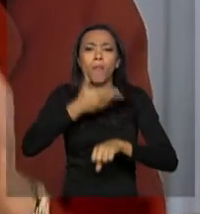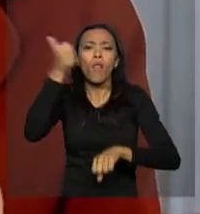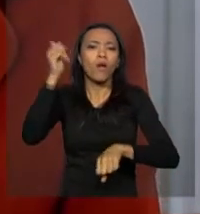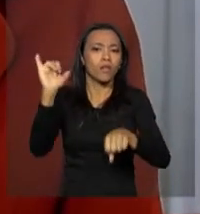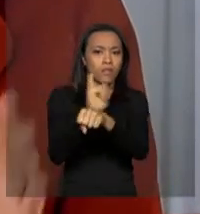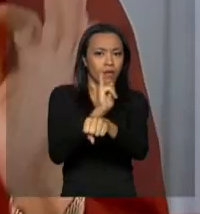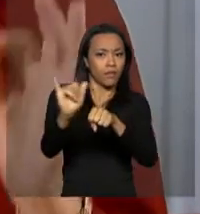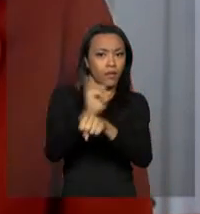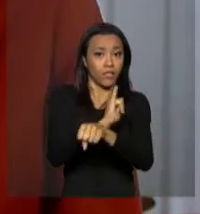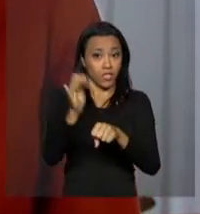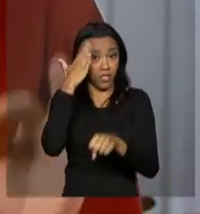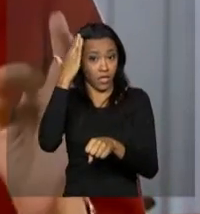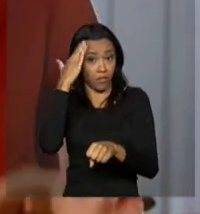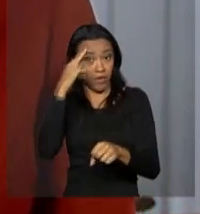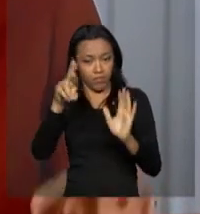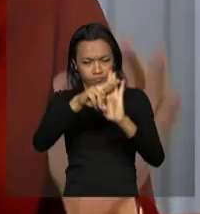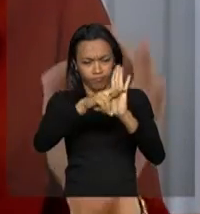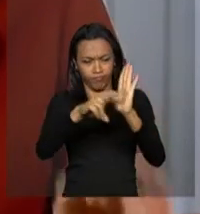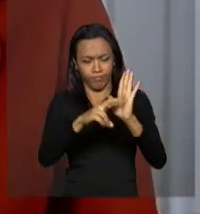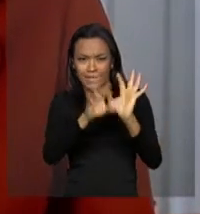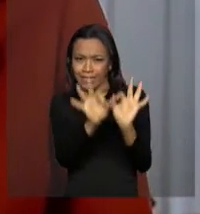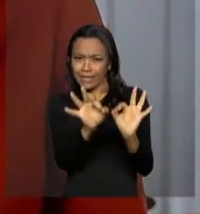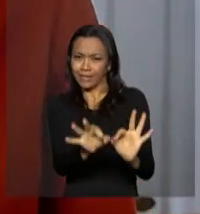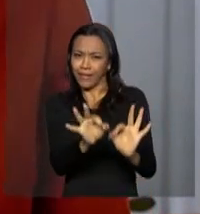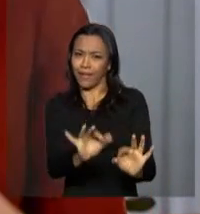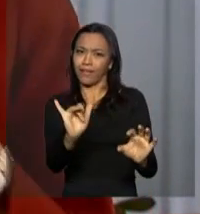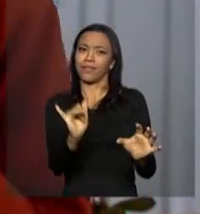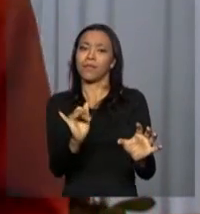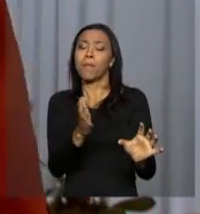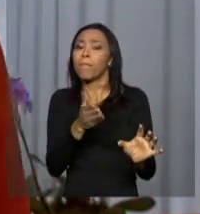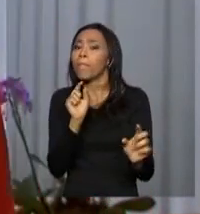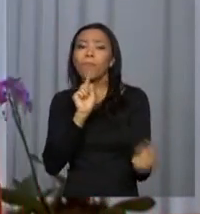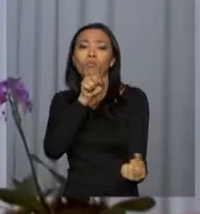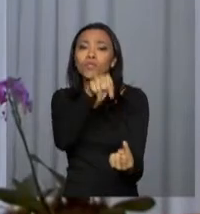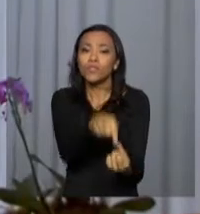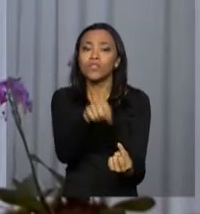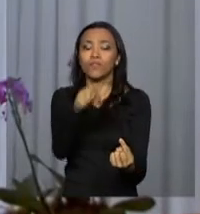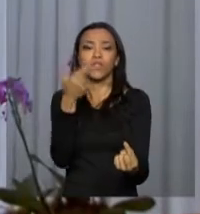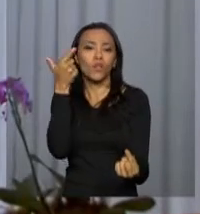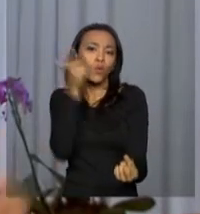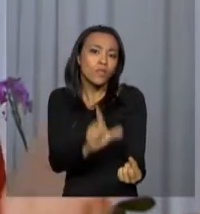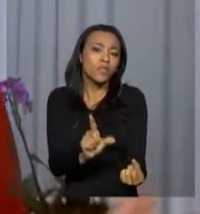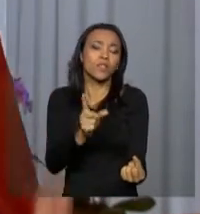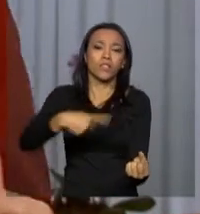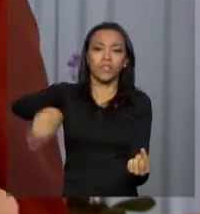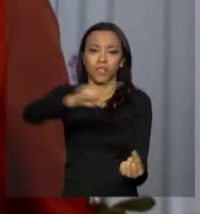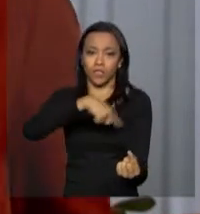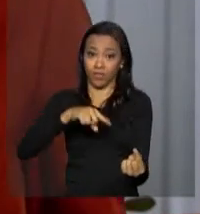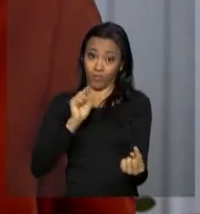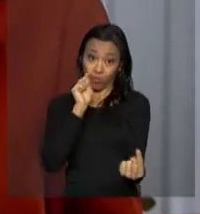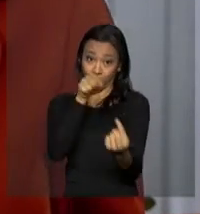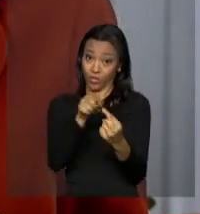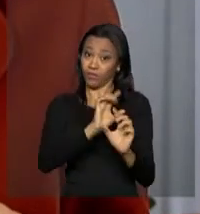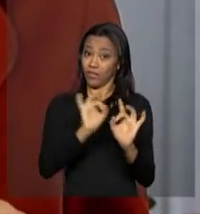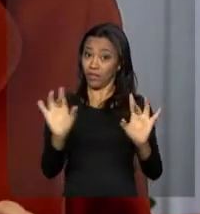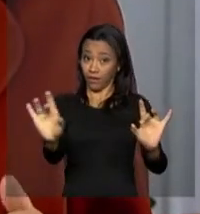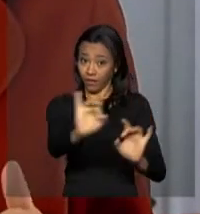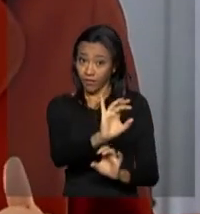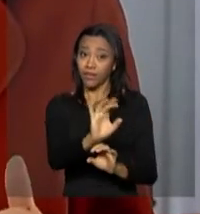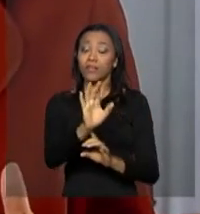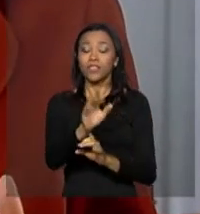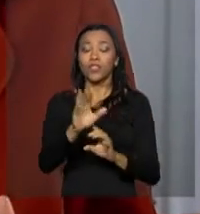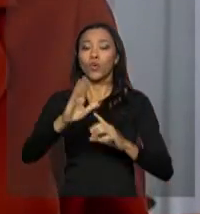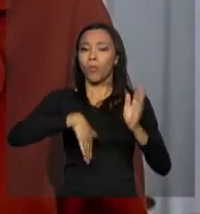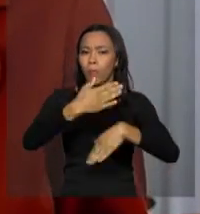e definir os mais eficientes instrumentos para que possamos atingir os nossos objetivos de